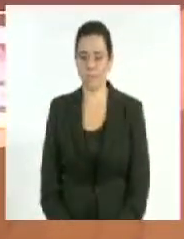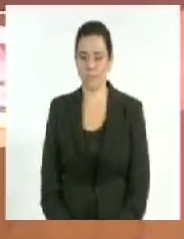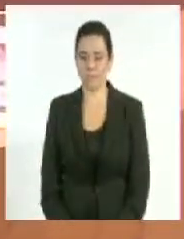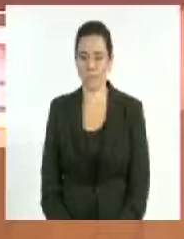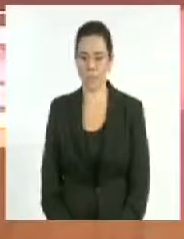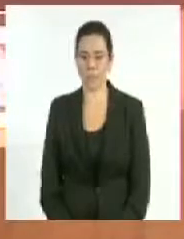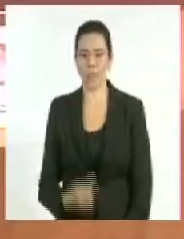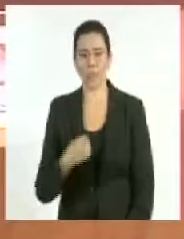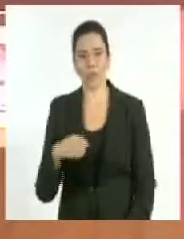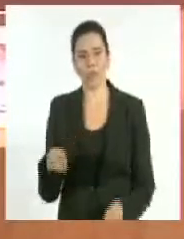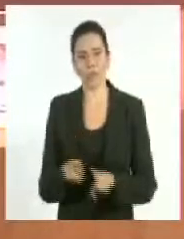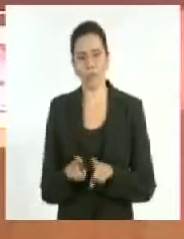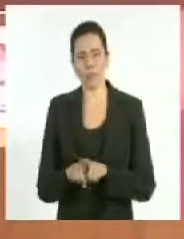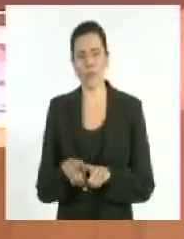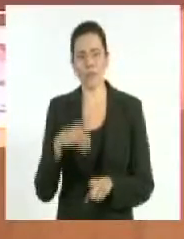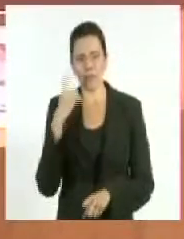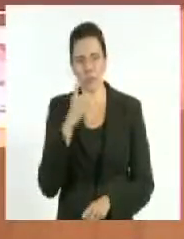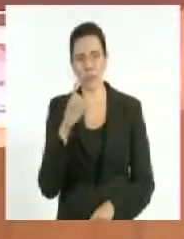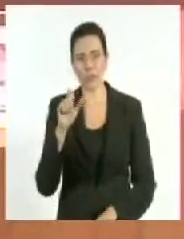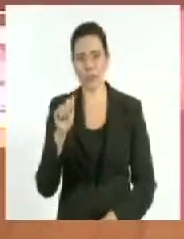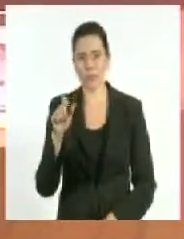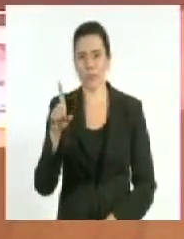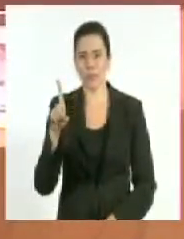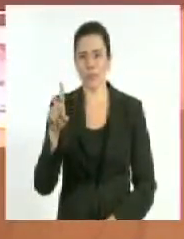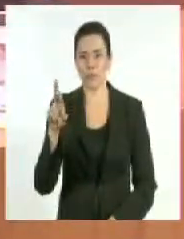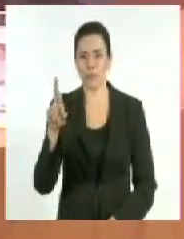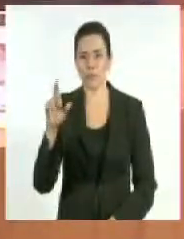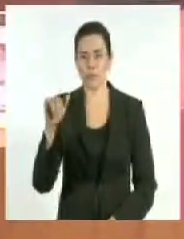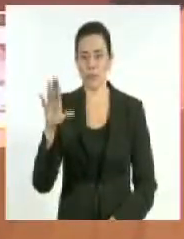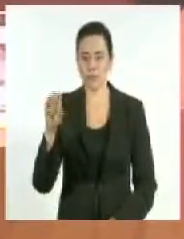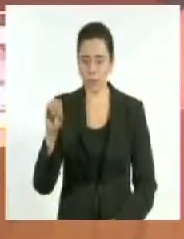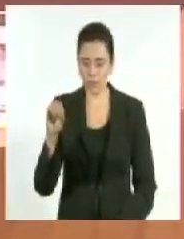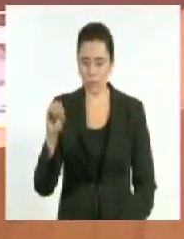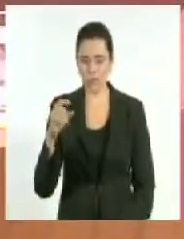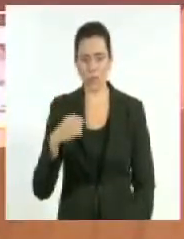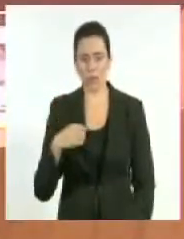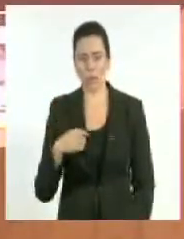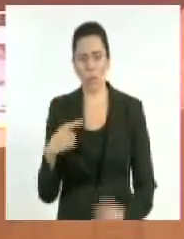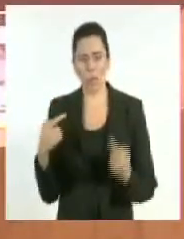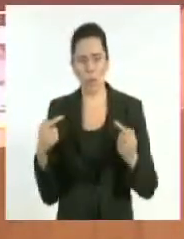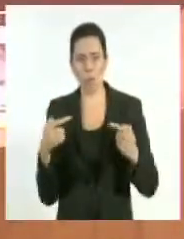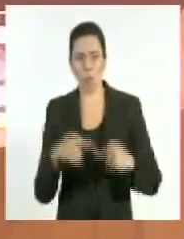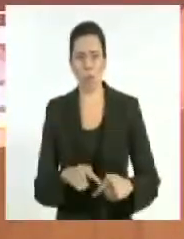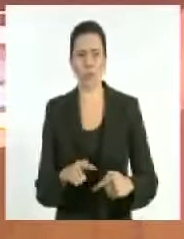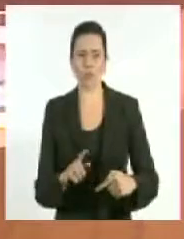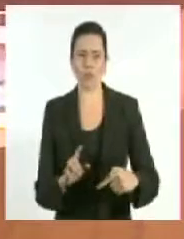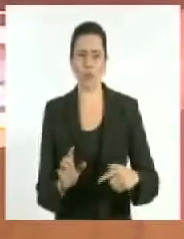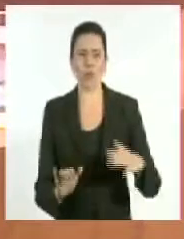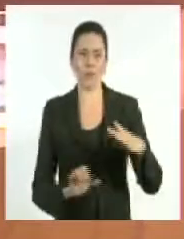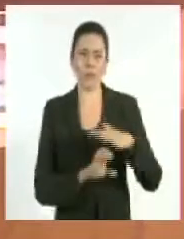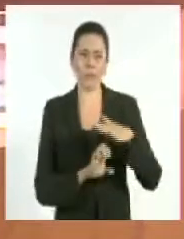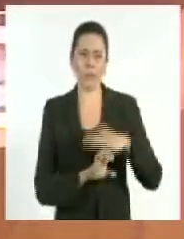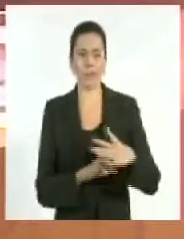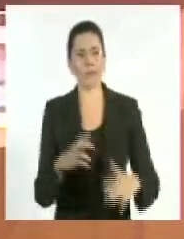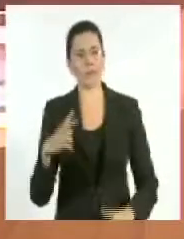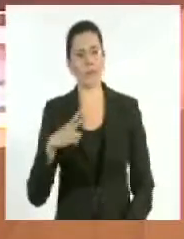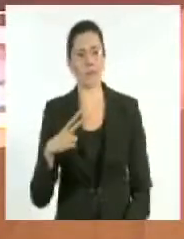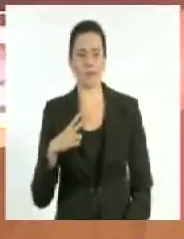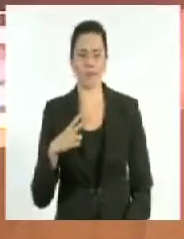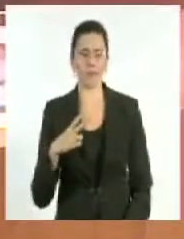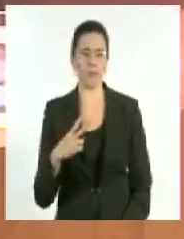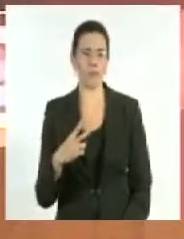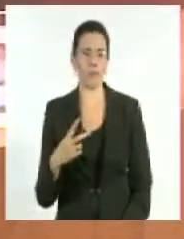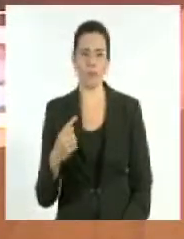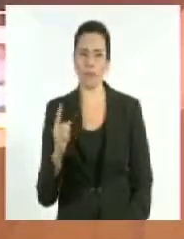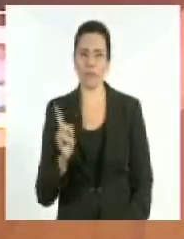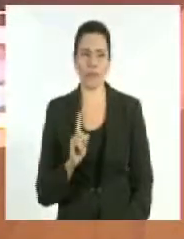Adriano Sarney, que eu não sou contra a iniciativa privada nem contra os grandes empreendimentos. Pelo contrário, eu acho